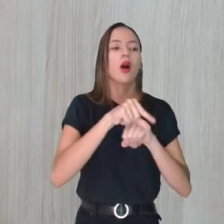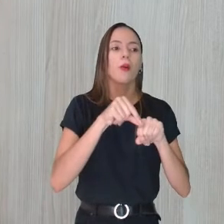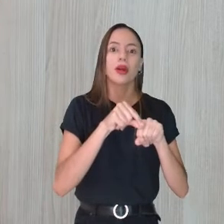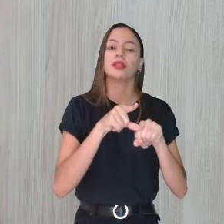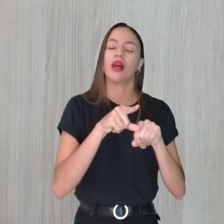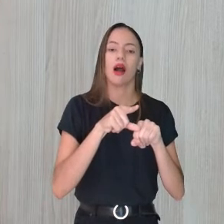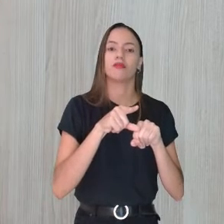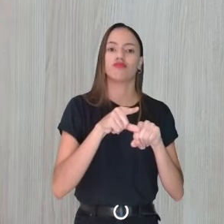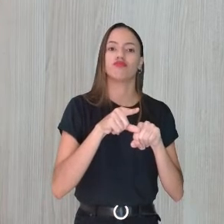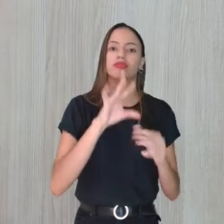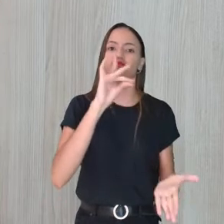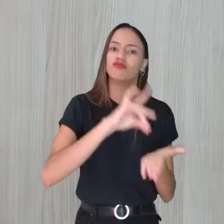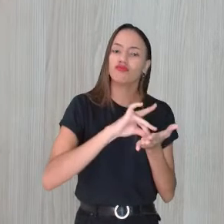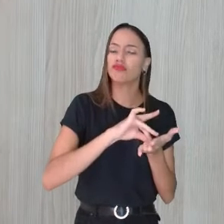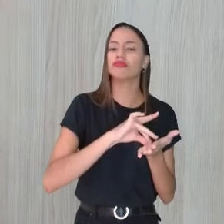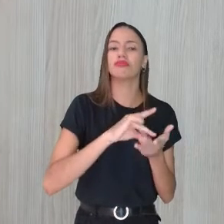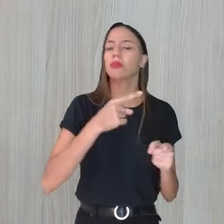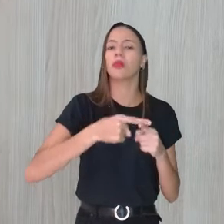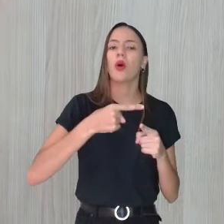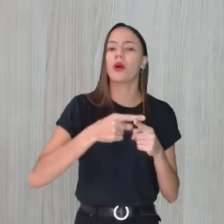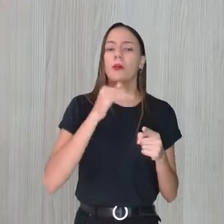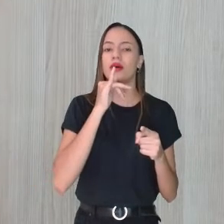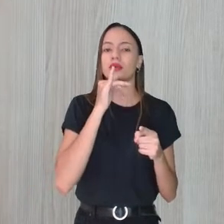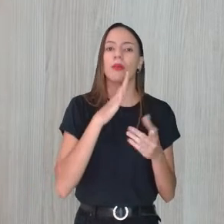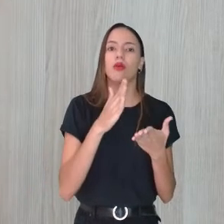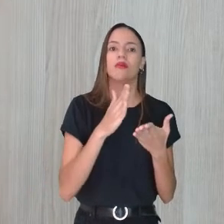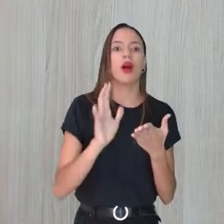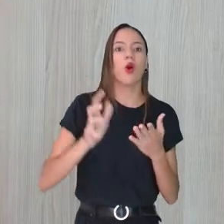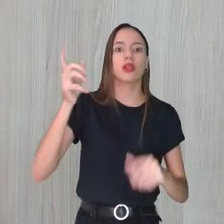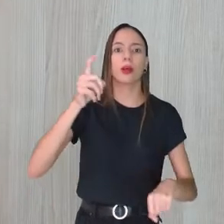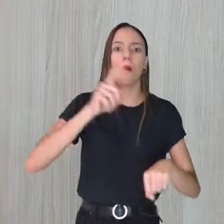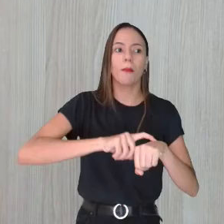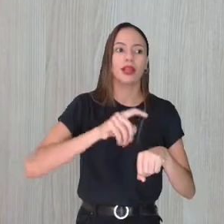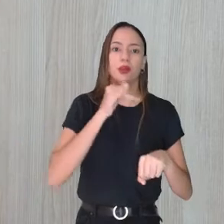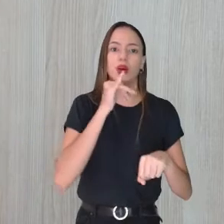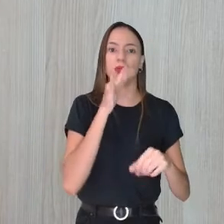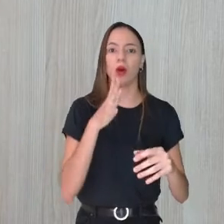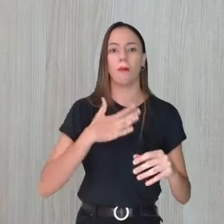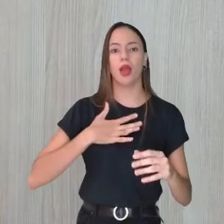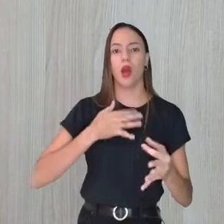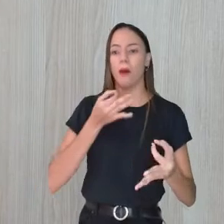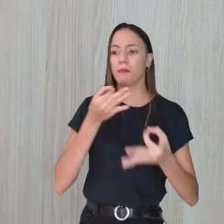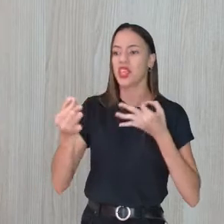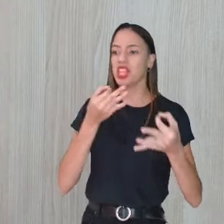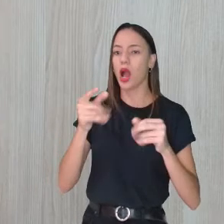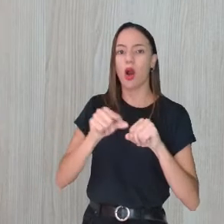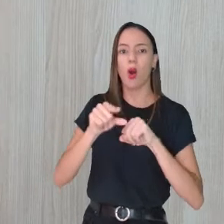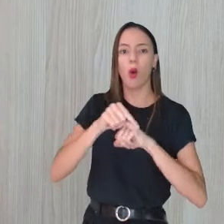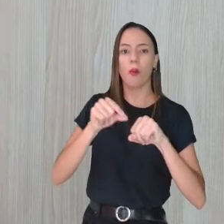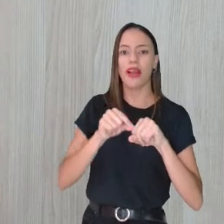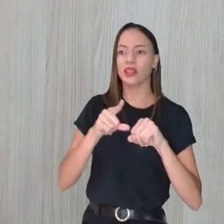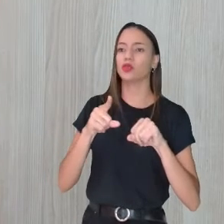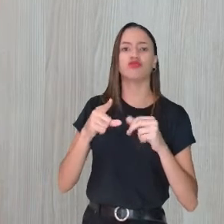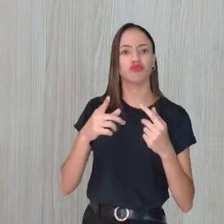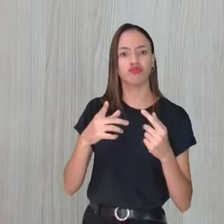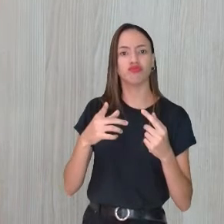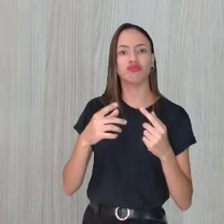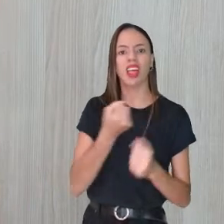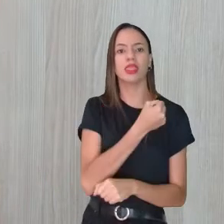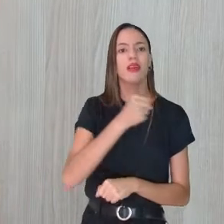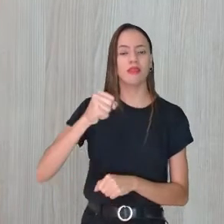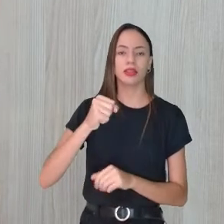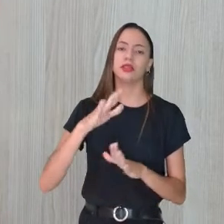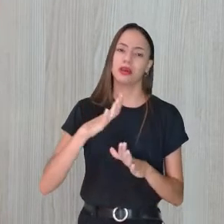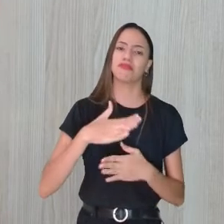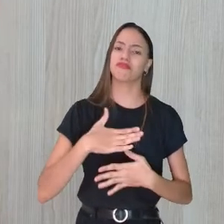bem, né? Para que quando a gente for contrapor os argumentos, nosso argumento não caia com tanta facilidade, né? Foi massa ficar aqui